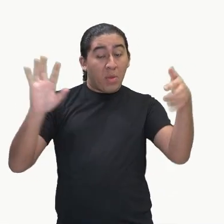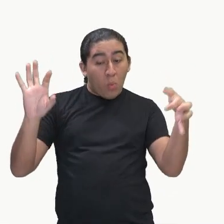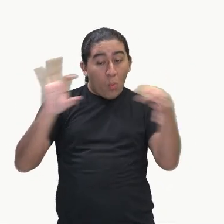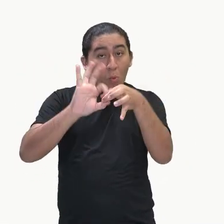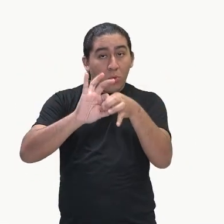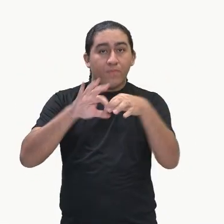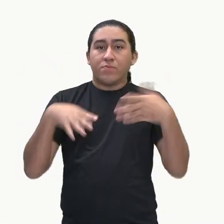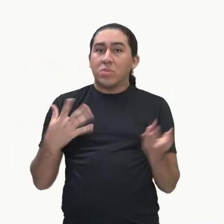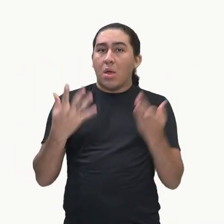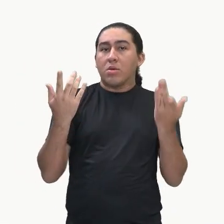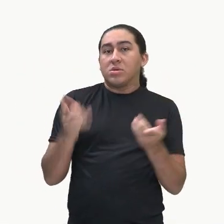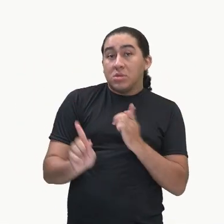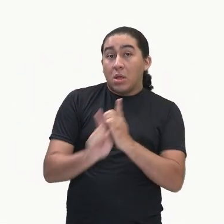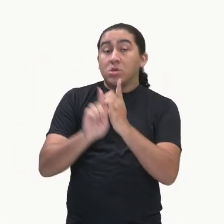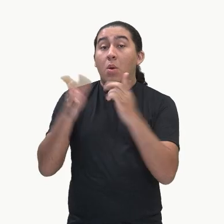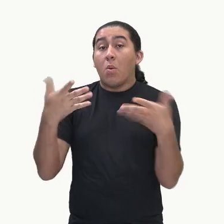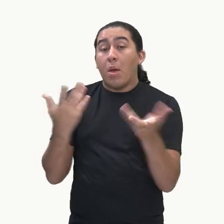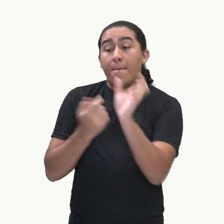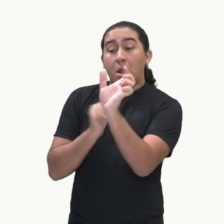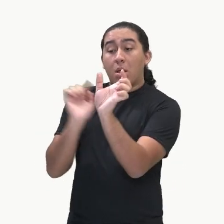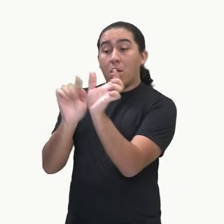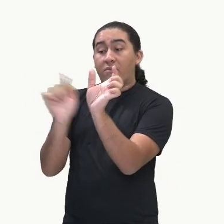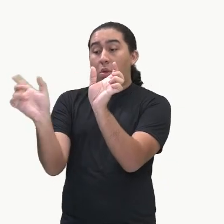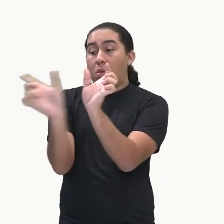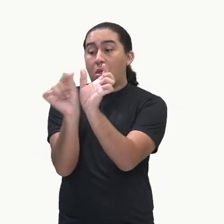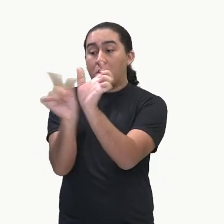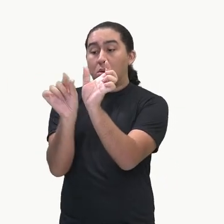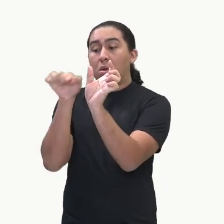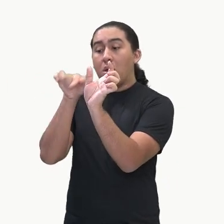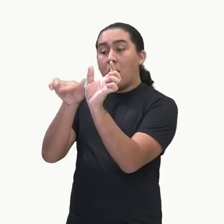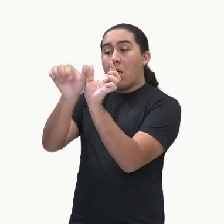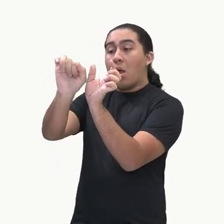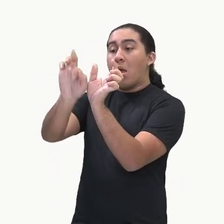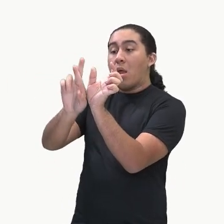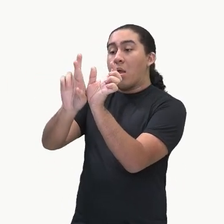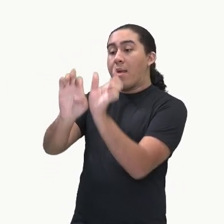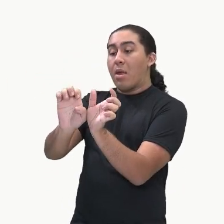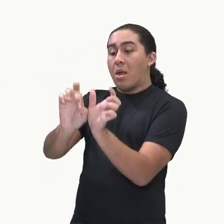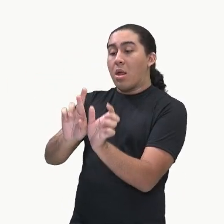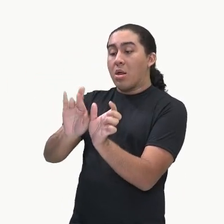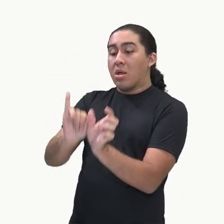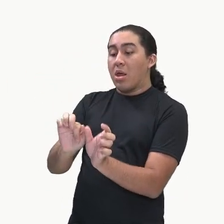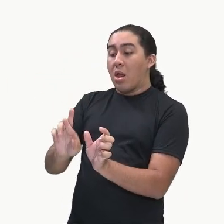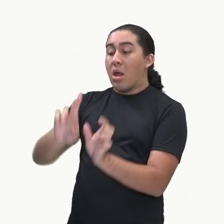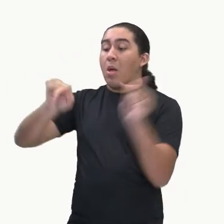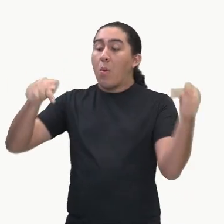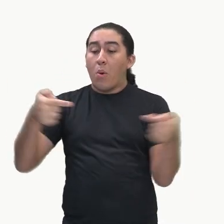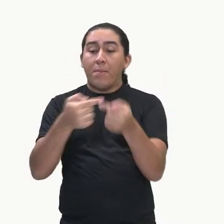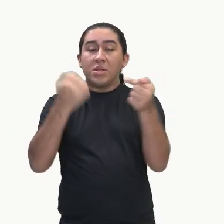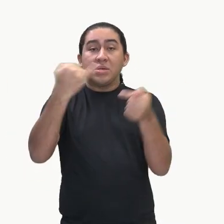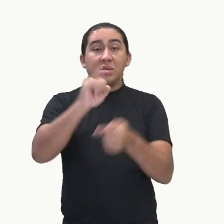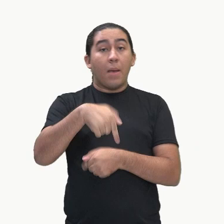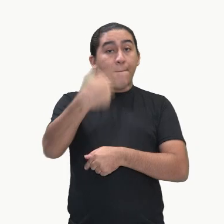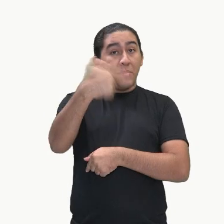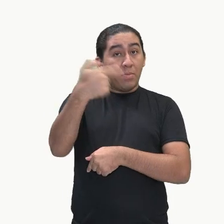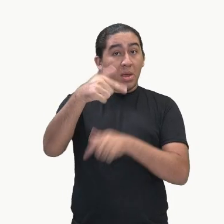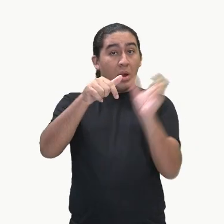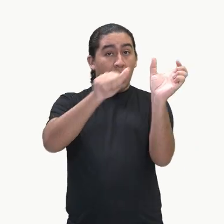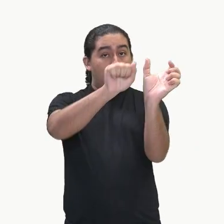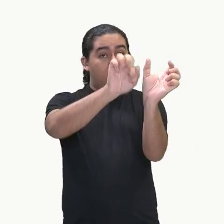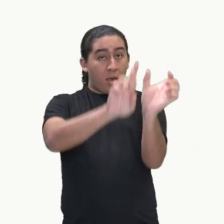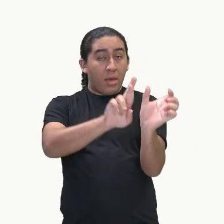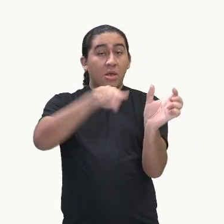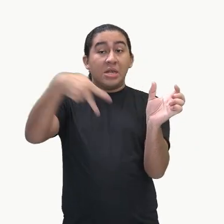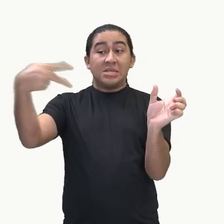identifica pela terminação do verbo, né? Se é a primeira termina em AR, a